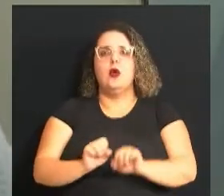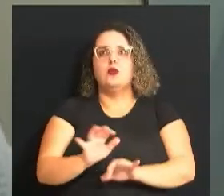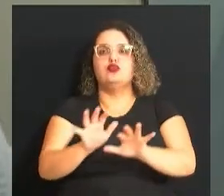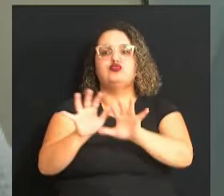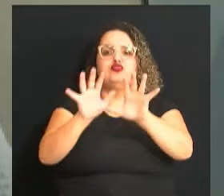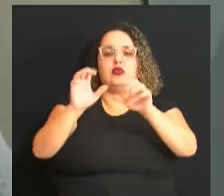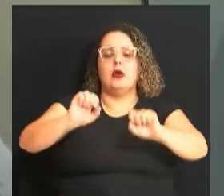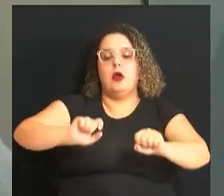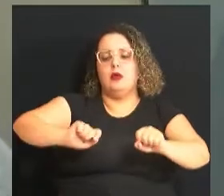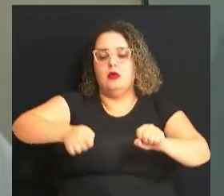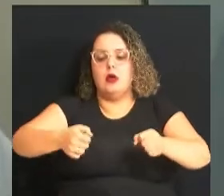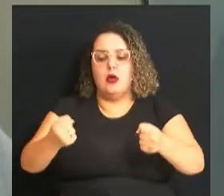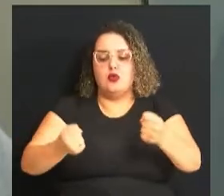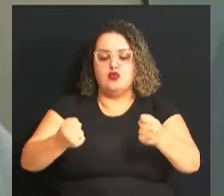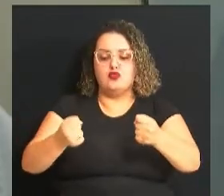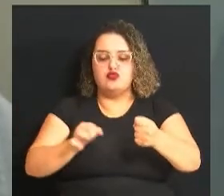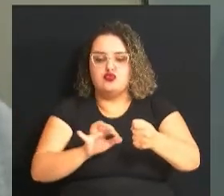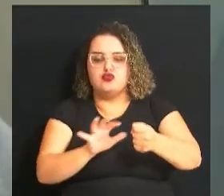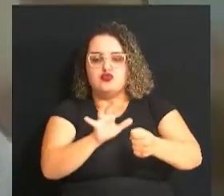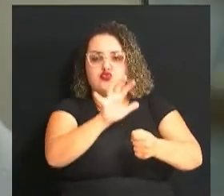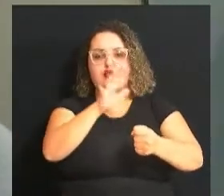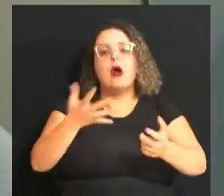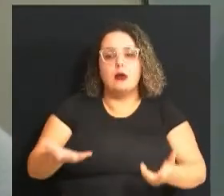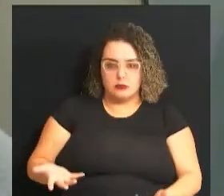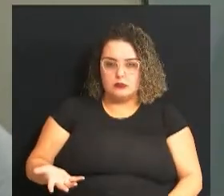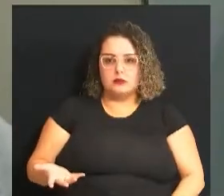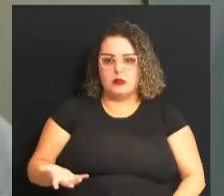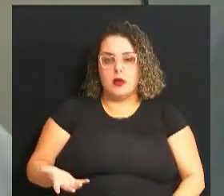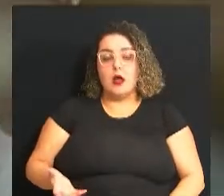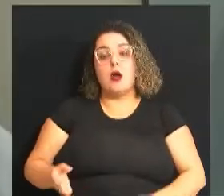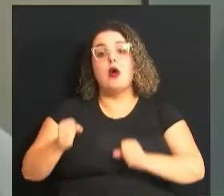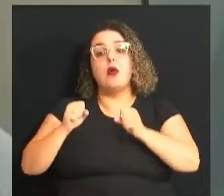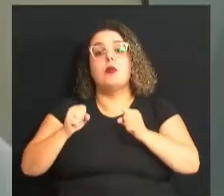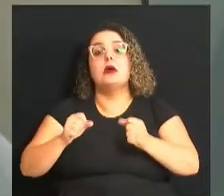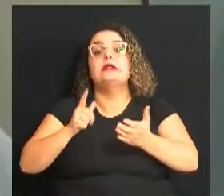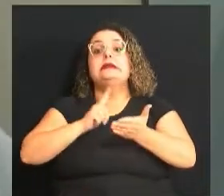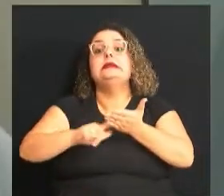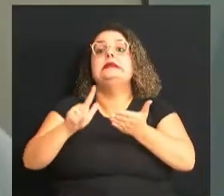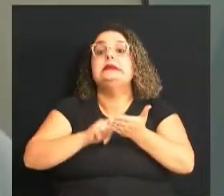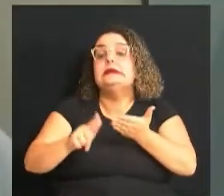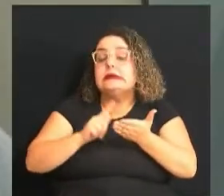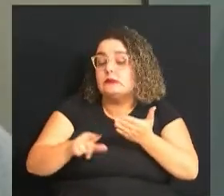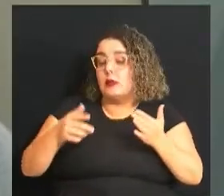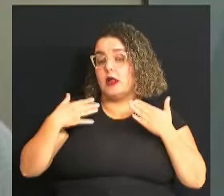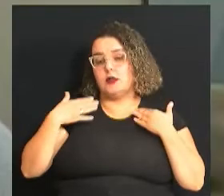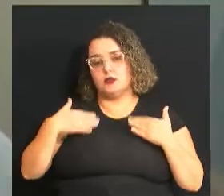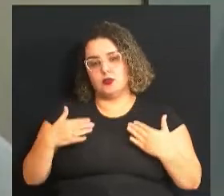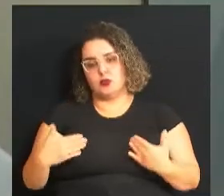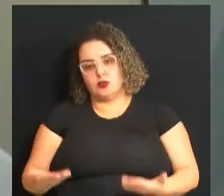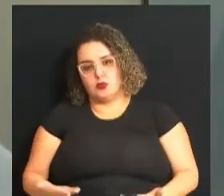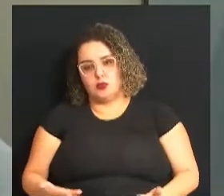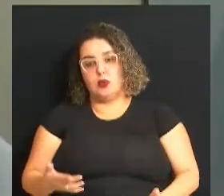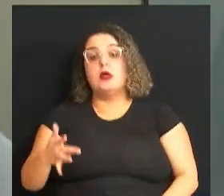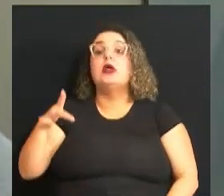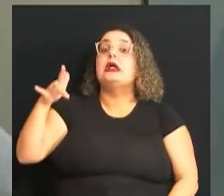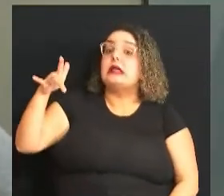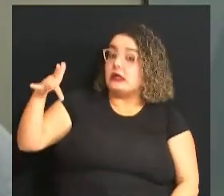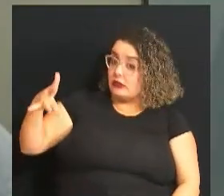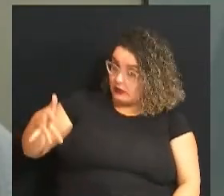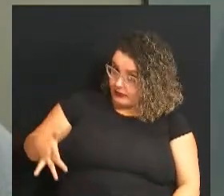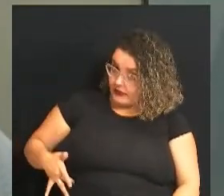substâncias tóxicas que precisam ser limpadas, detoxicadas do nosso organismo. E o fígado é o